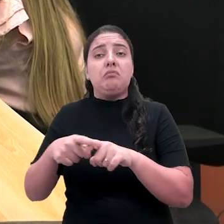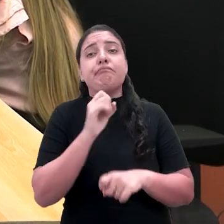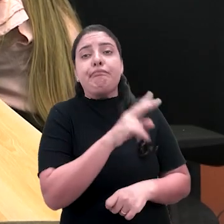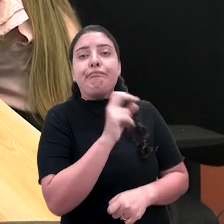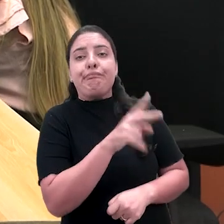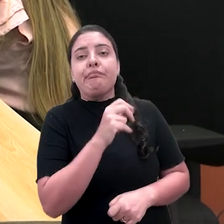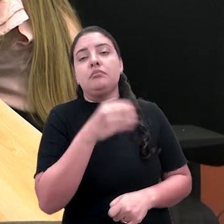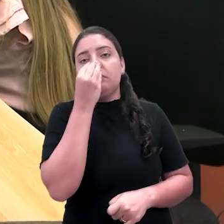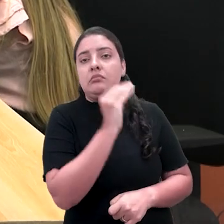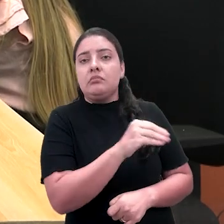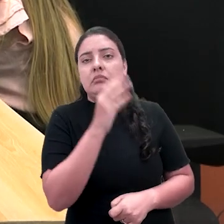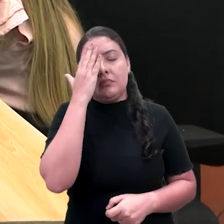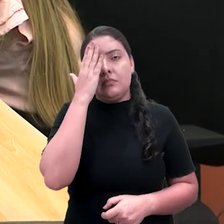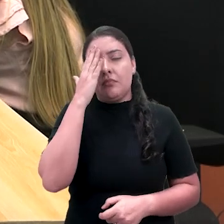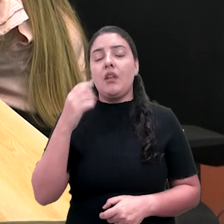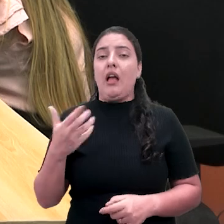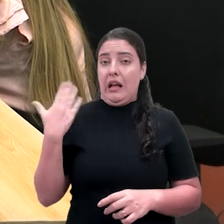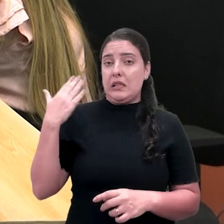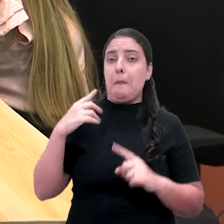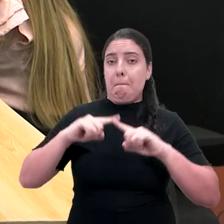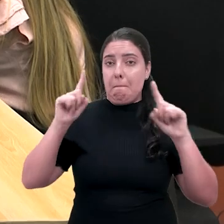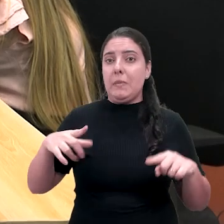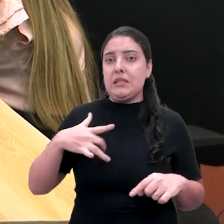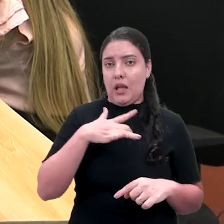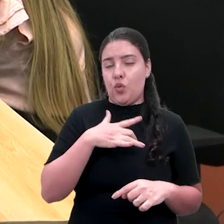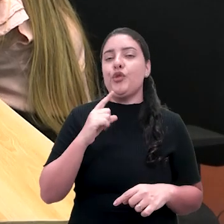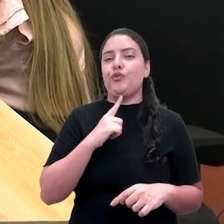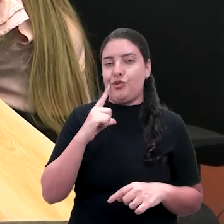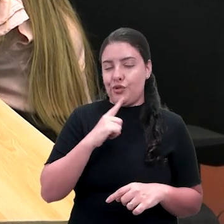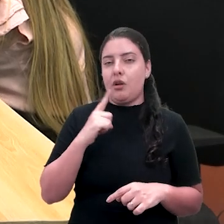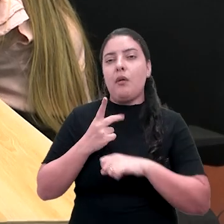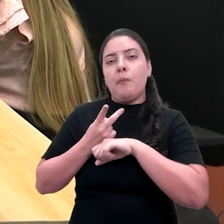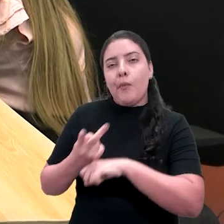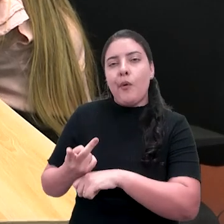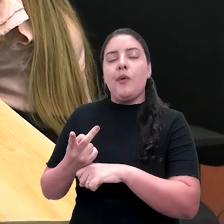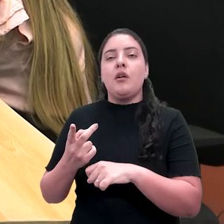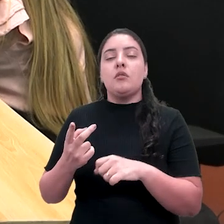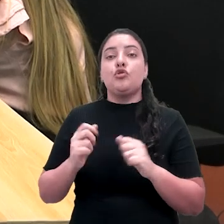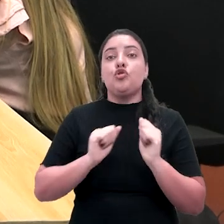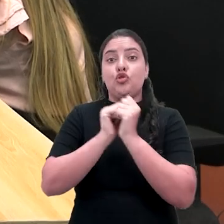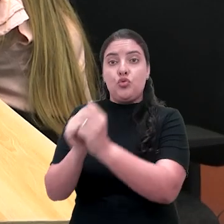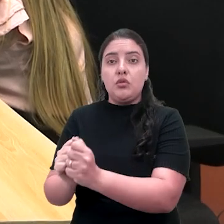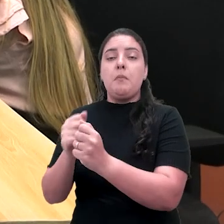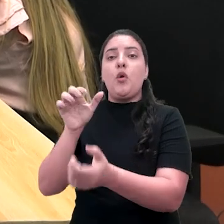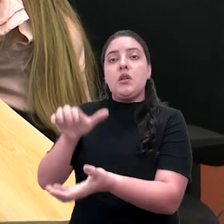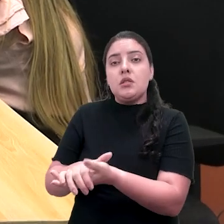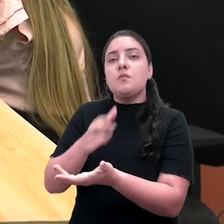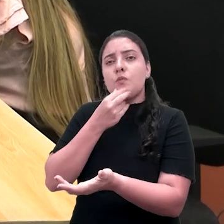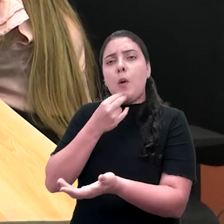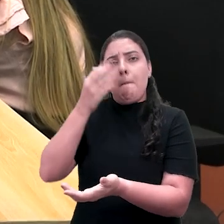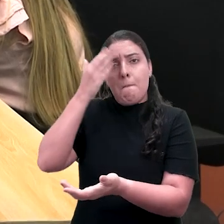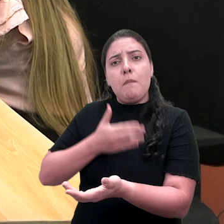Aí eu tinha plano de saúde na época, procurei, né? Levei o meu esposo comigo para comprovar o que eu